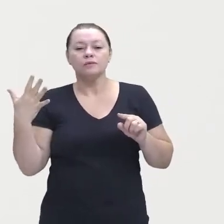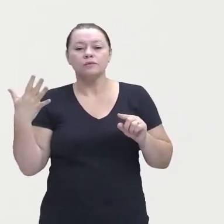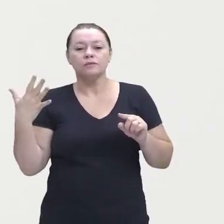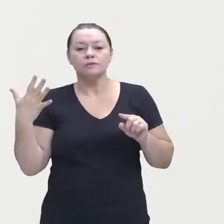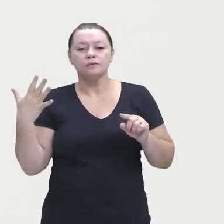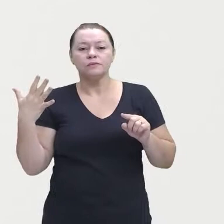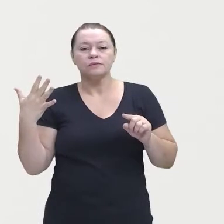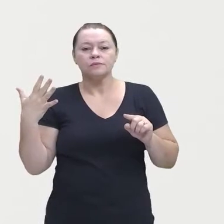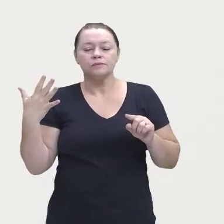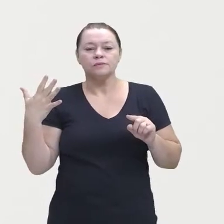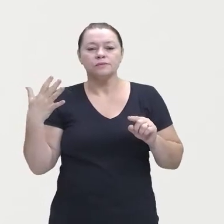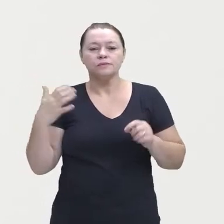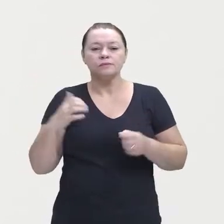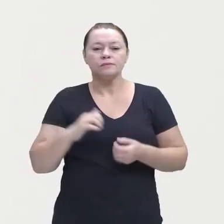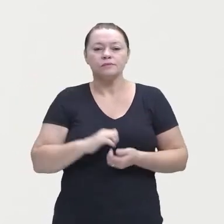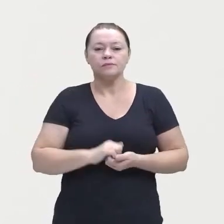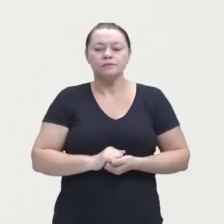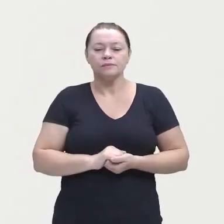Quantidade.